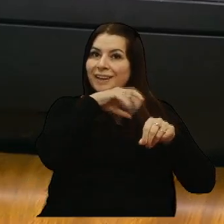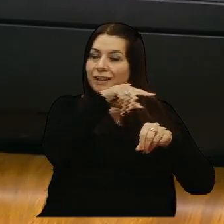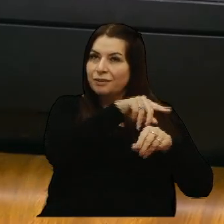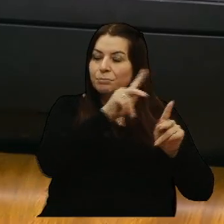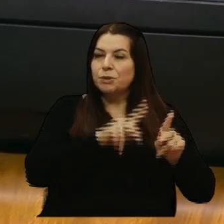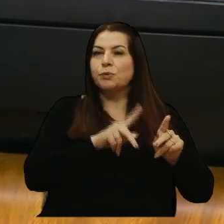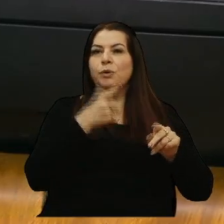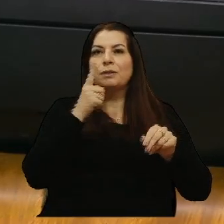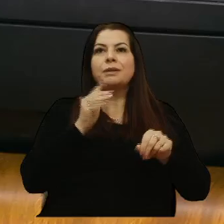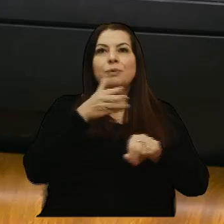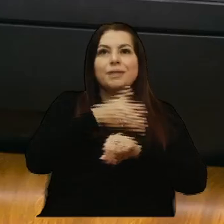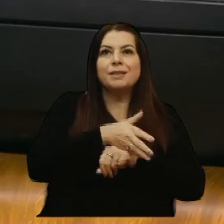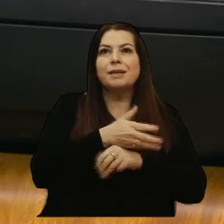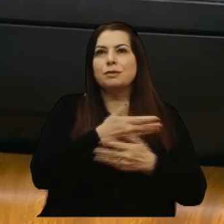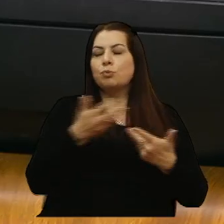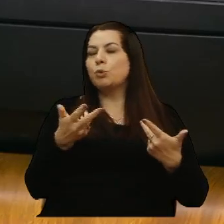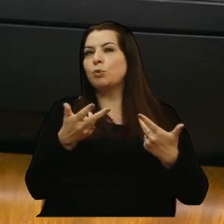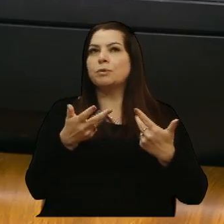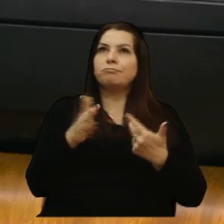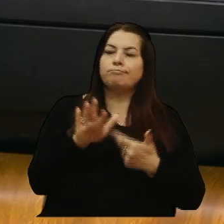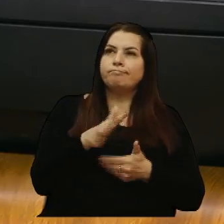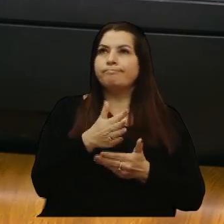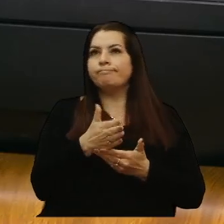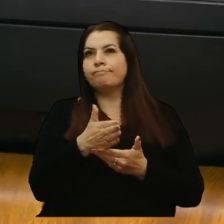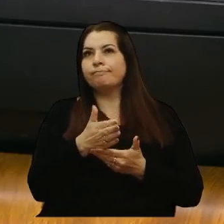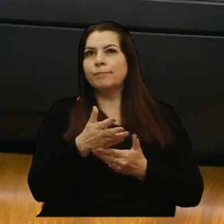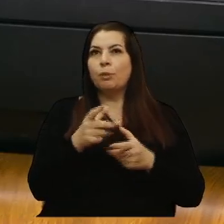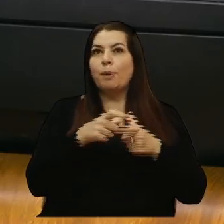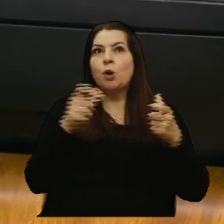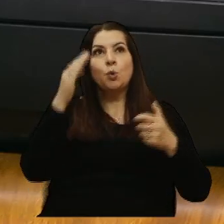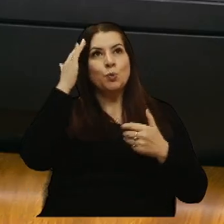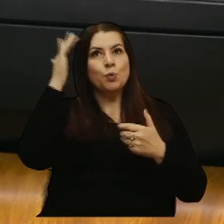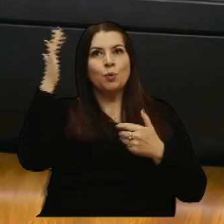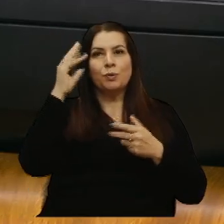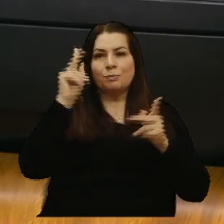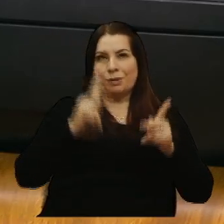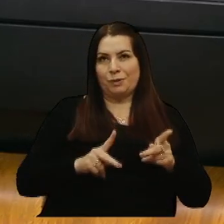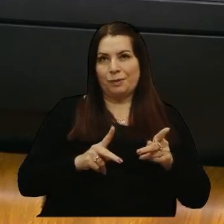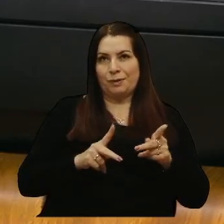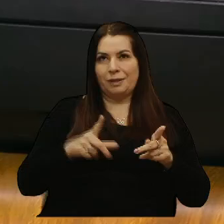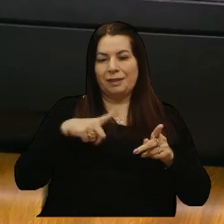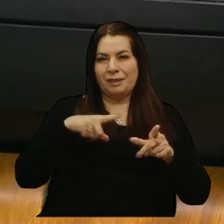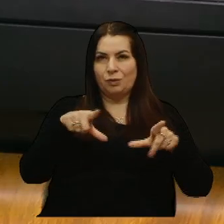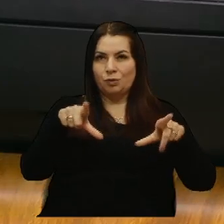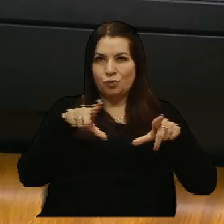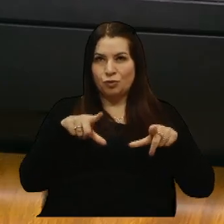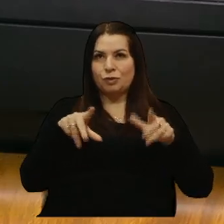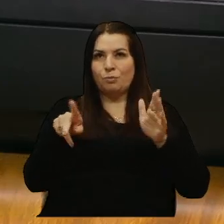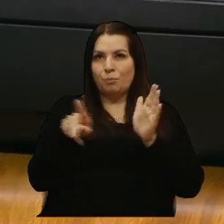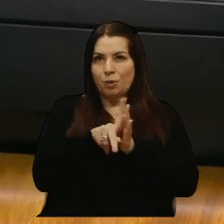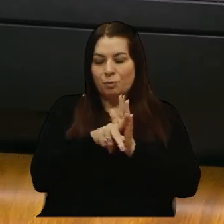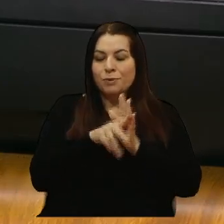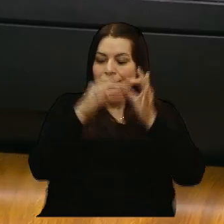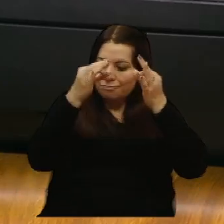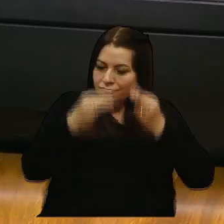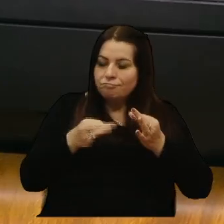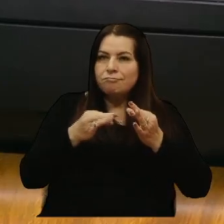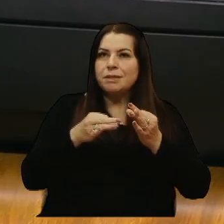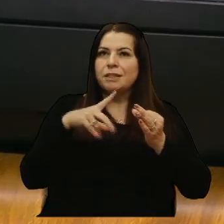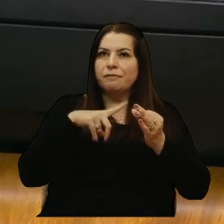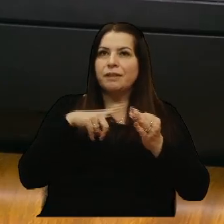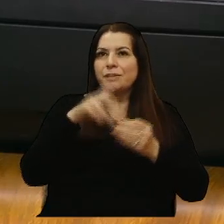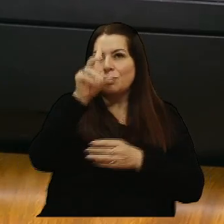o acesso a algo que talvez era o maior sonho dessas pessoas, que é ter o título público e a certeza de que vai